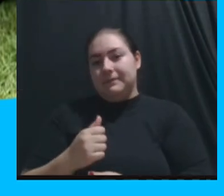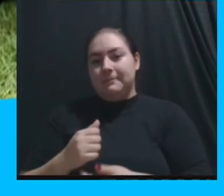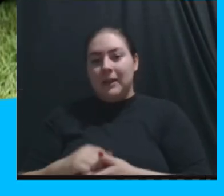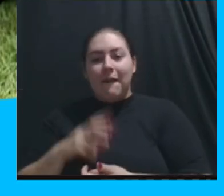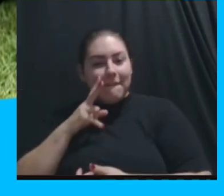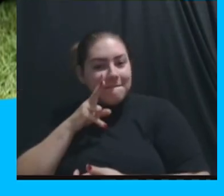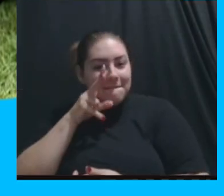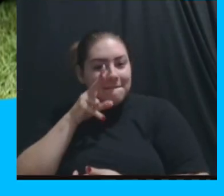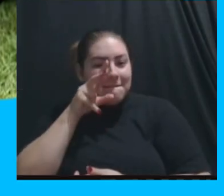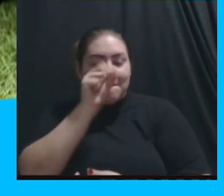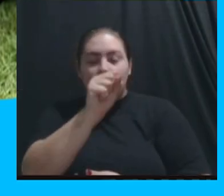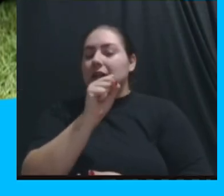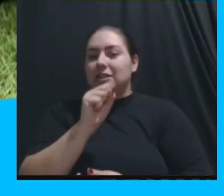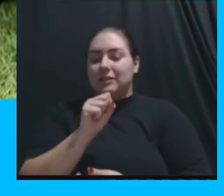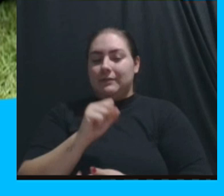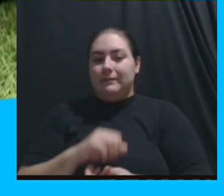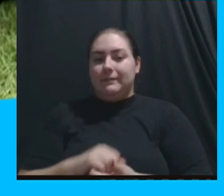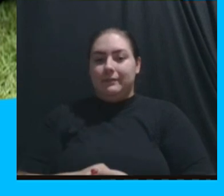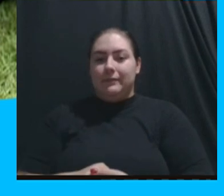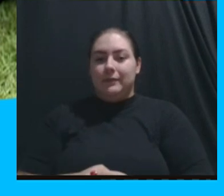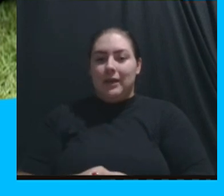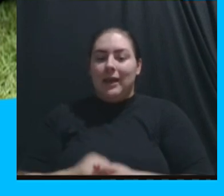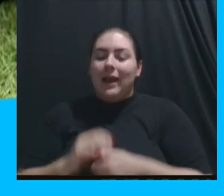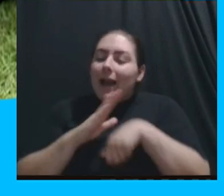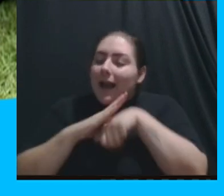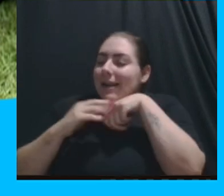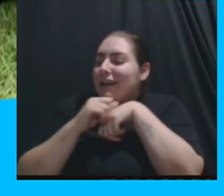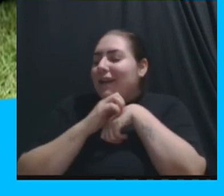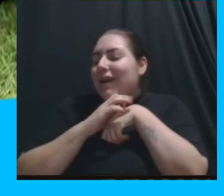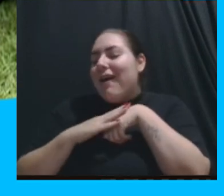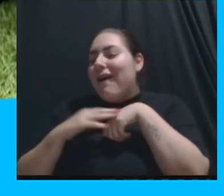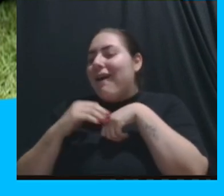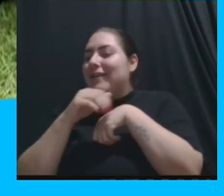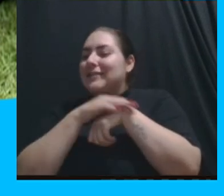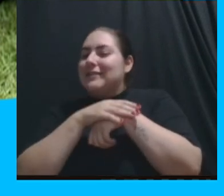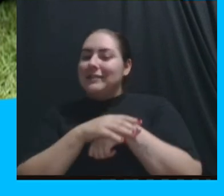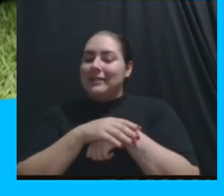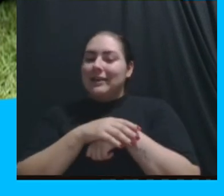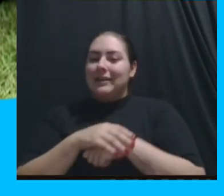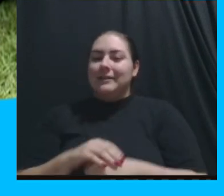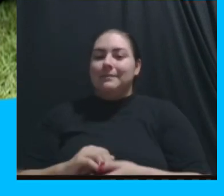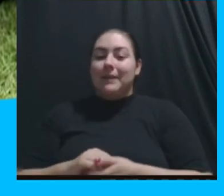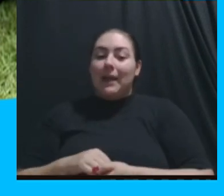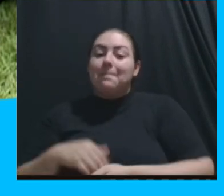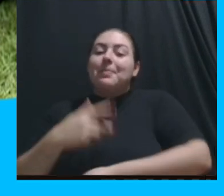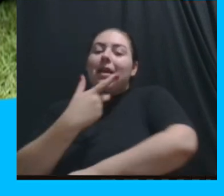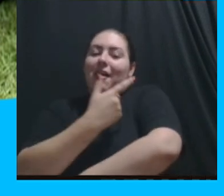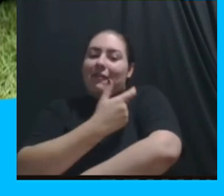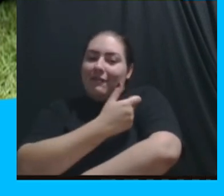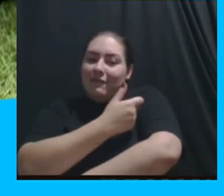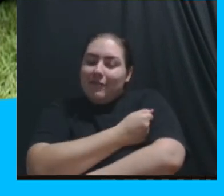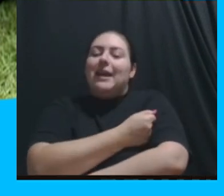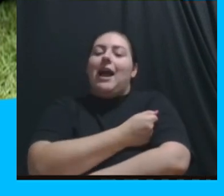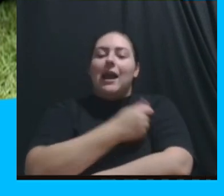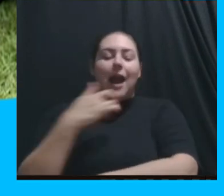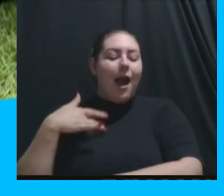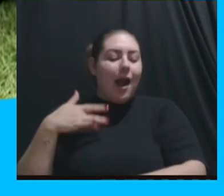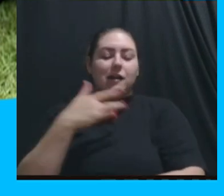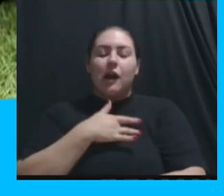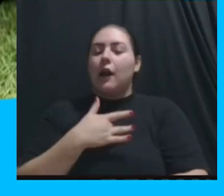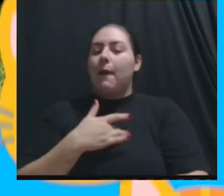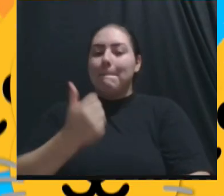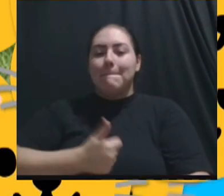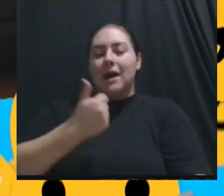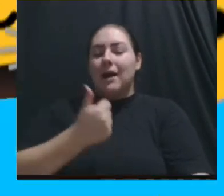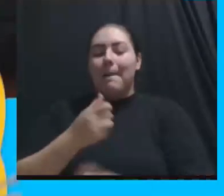dócil, carinhosa, sociável, está vacinada, vermifugada e prontinha para ir para a